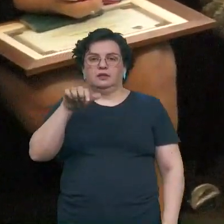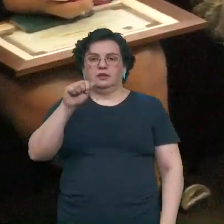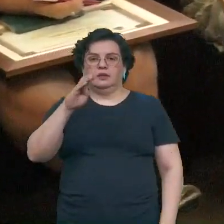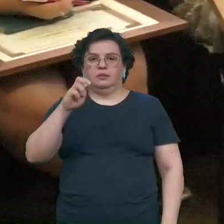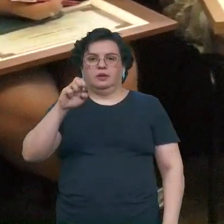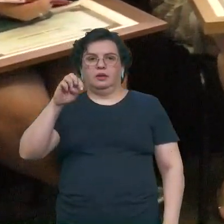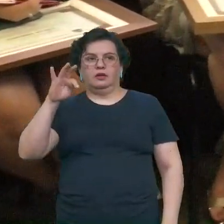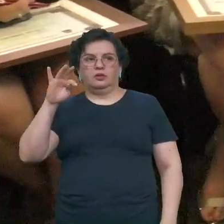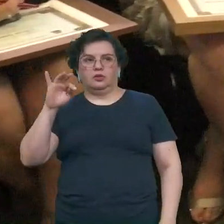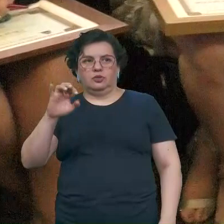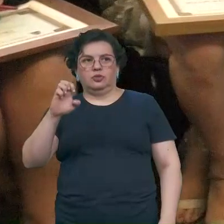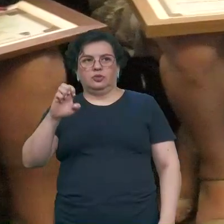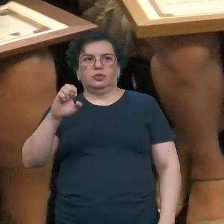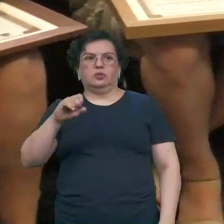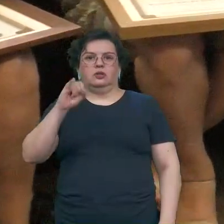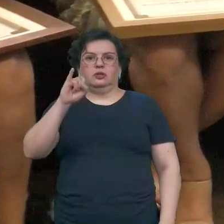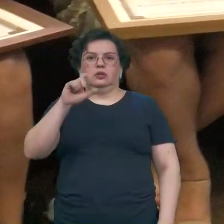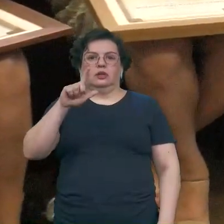a Ilma